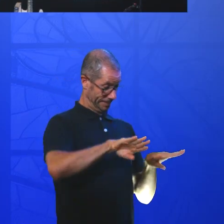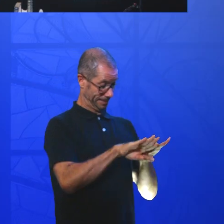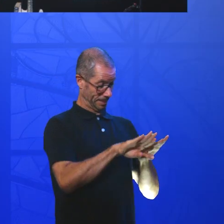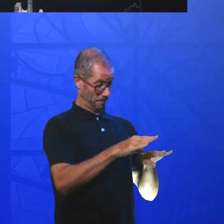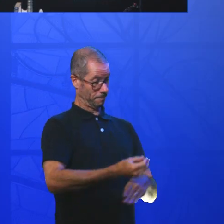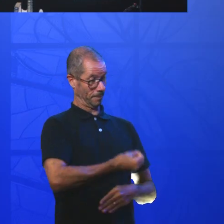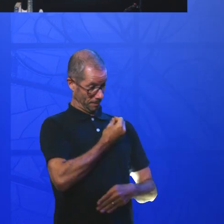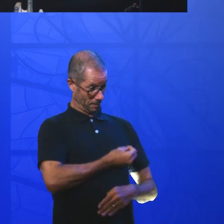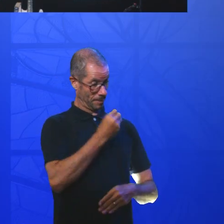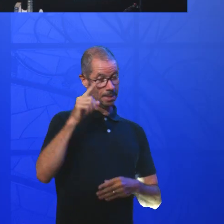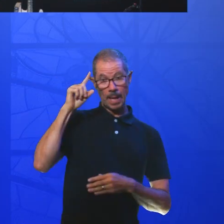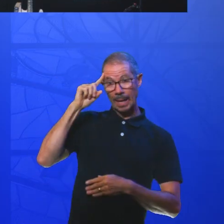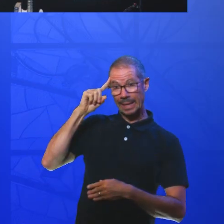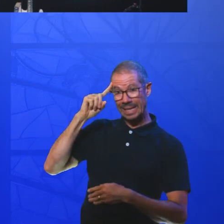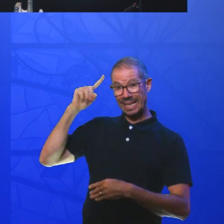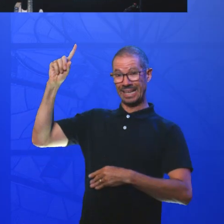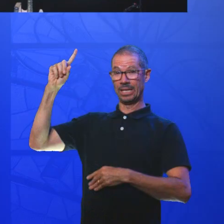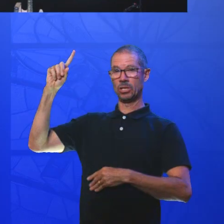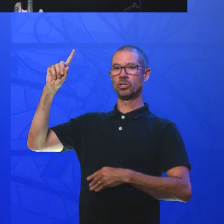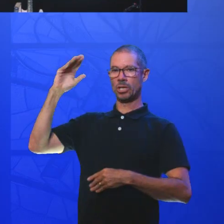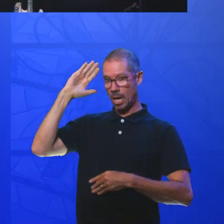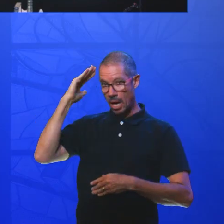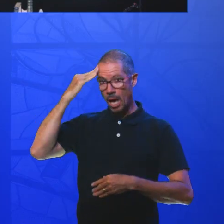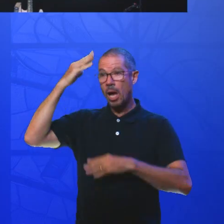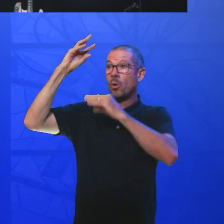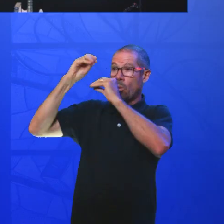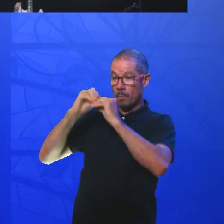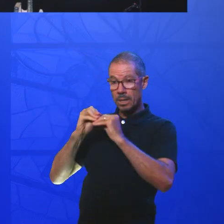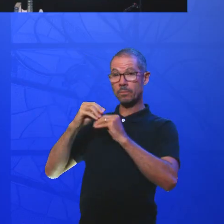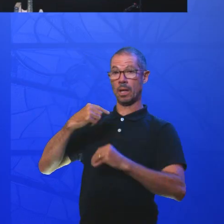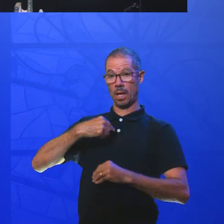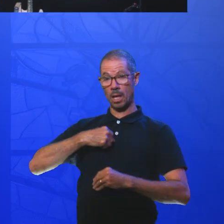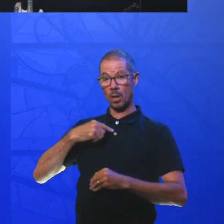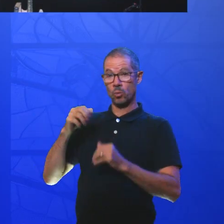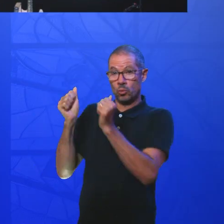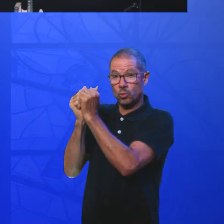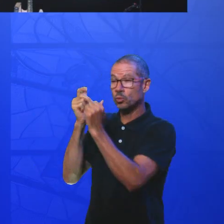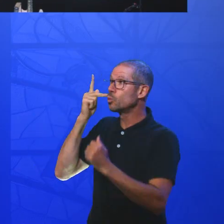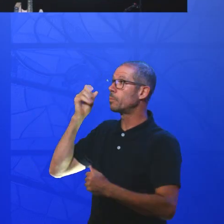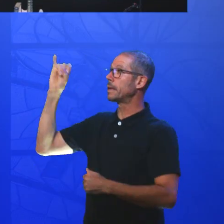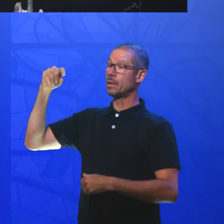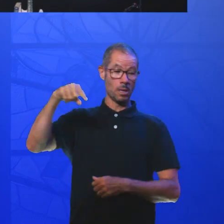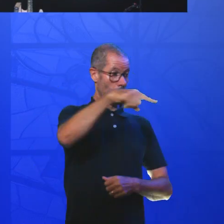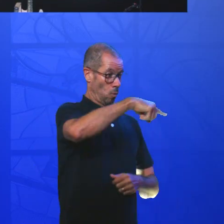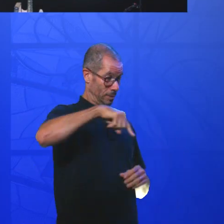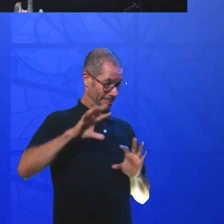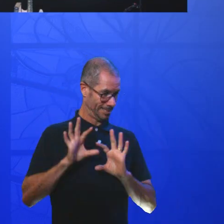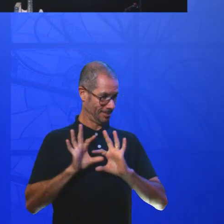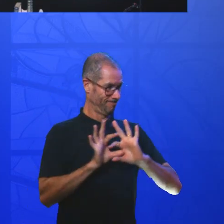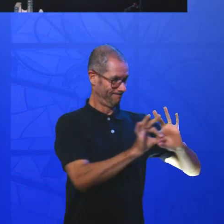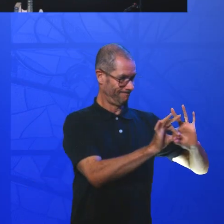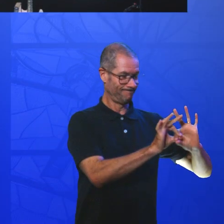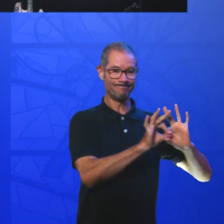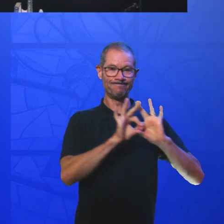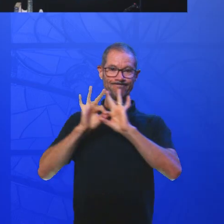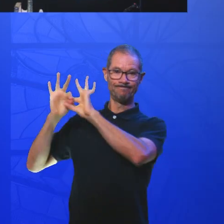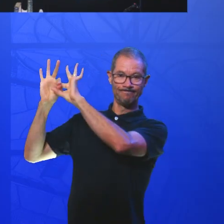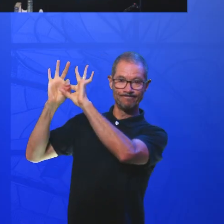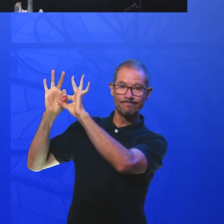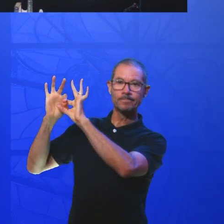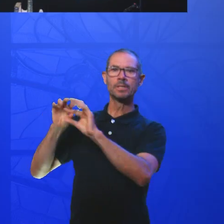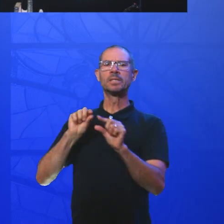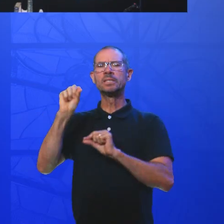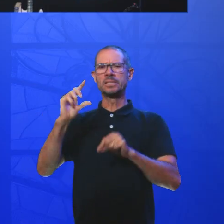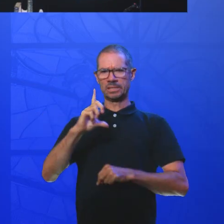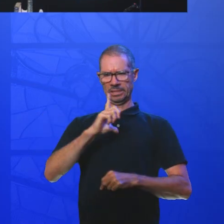viverão. Naquele dia compreenderão que eu estou em meu Pai, vocês em mim e eu em vocês. Quem